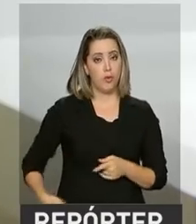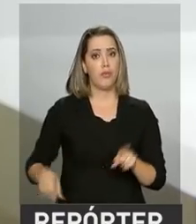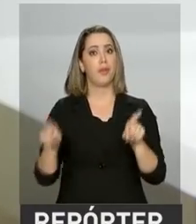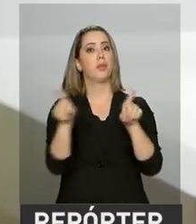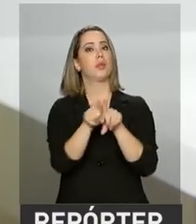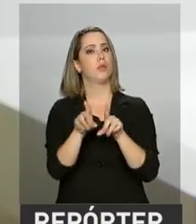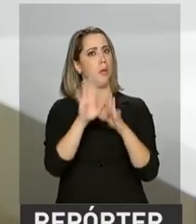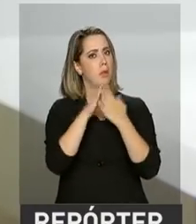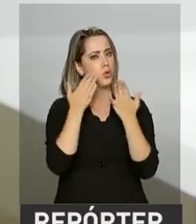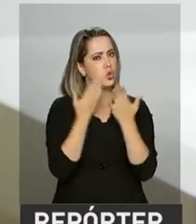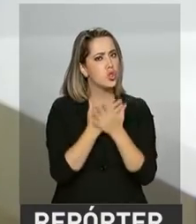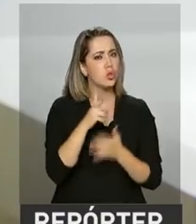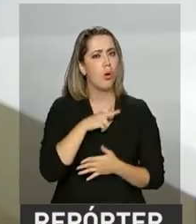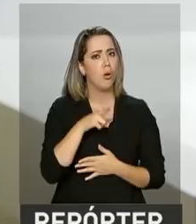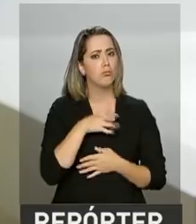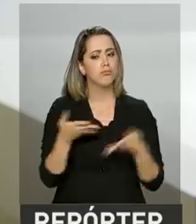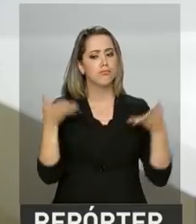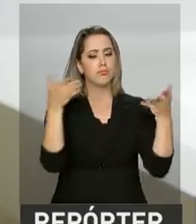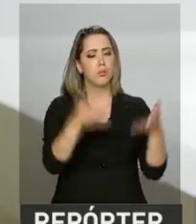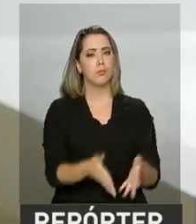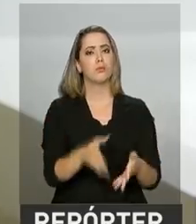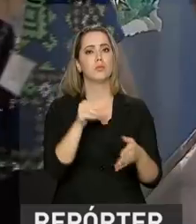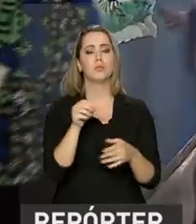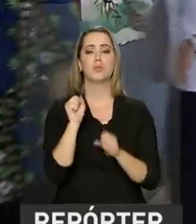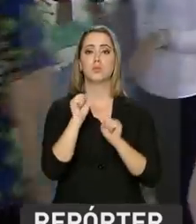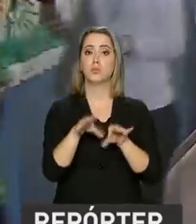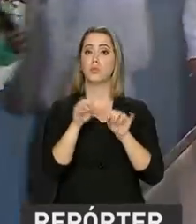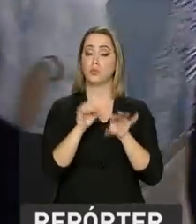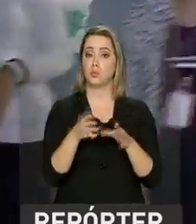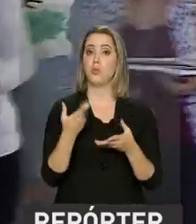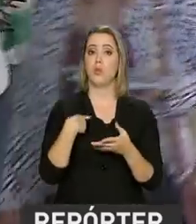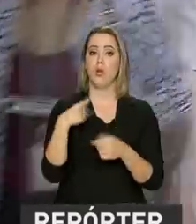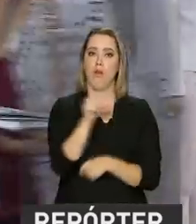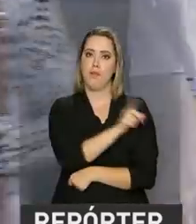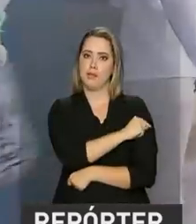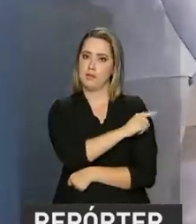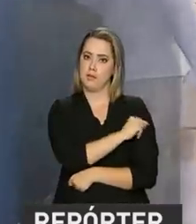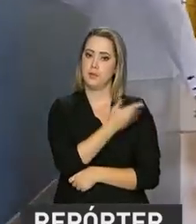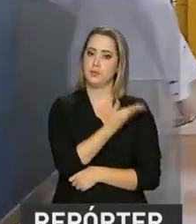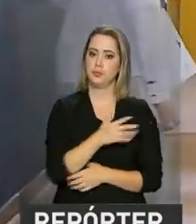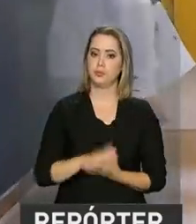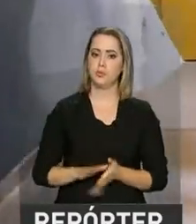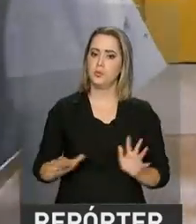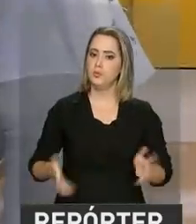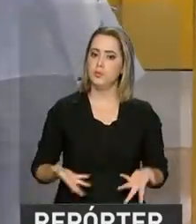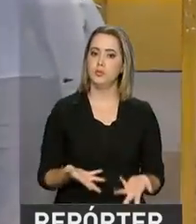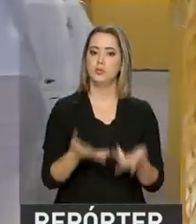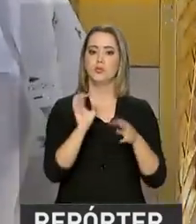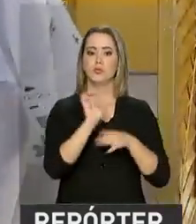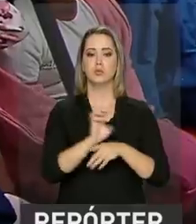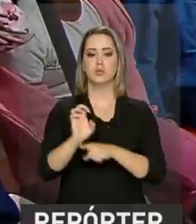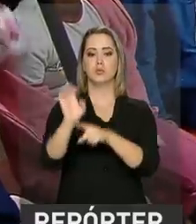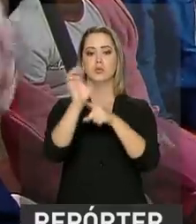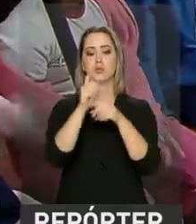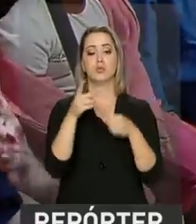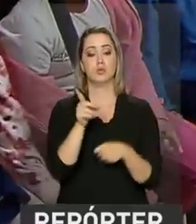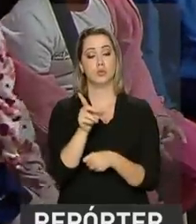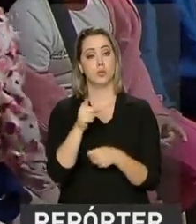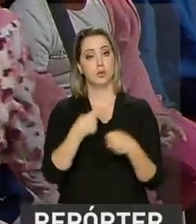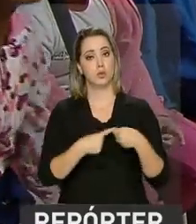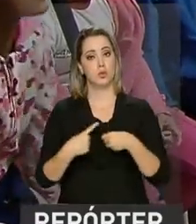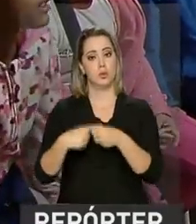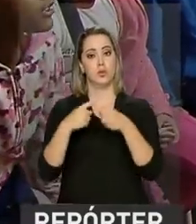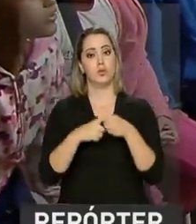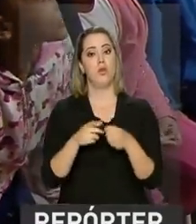a fazer parte da campanha nacional de vacinação. Para incentivar estados e municípios a realizarem a vacinação